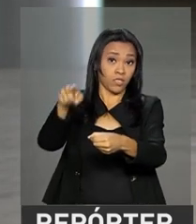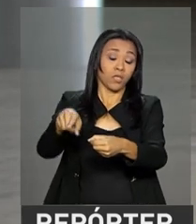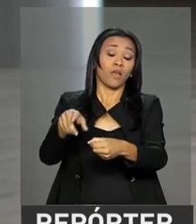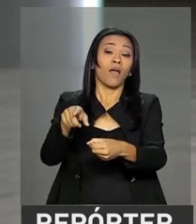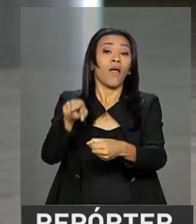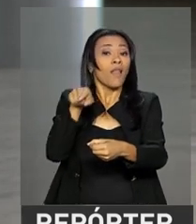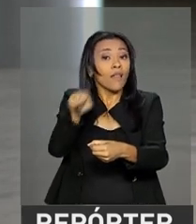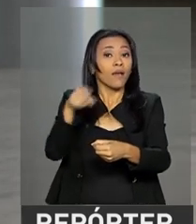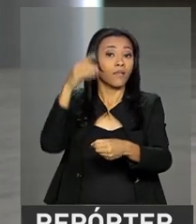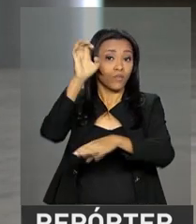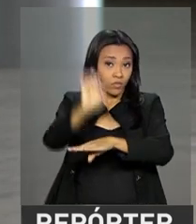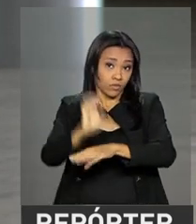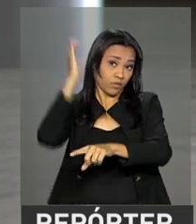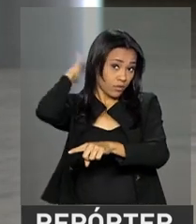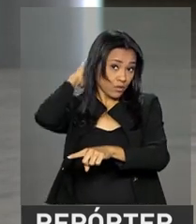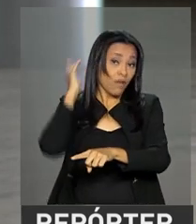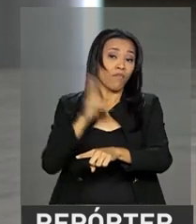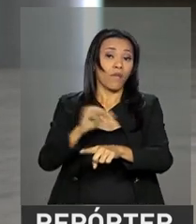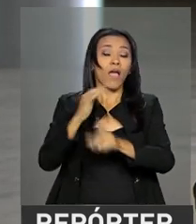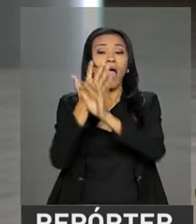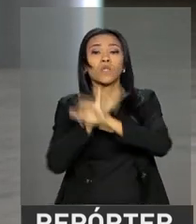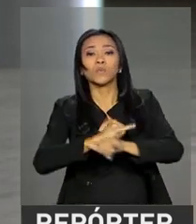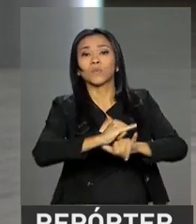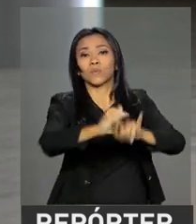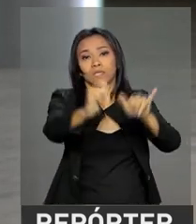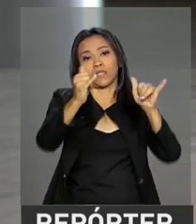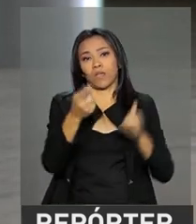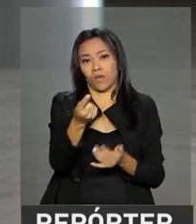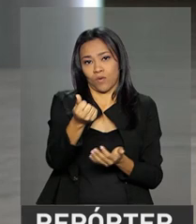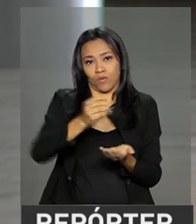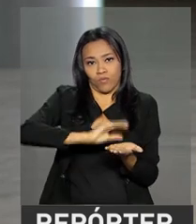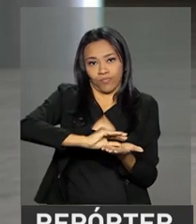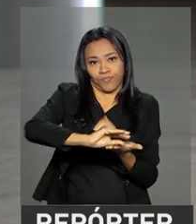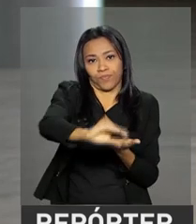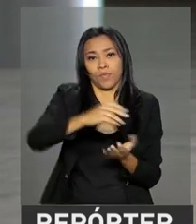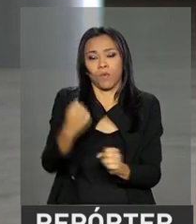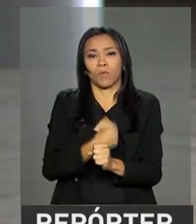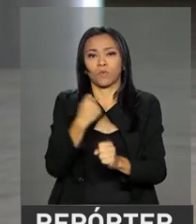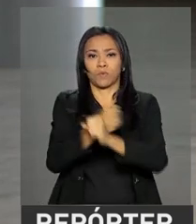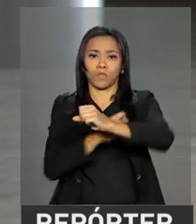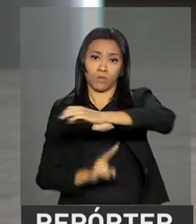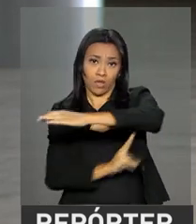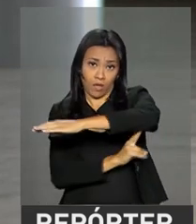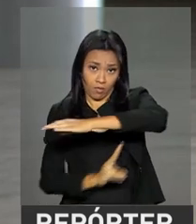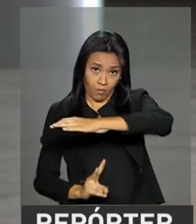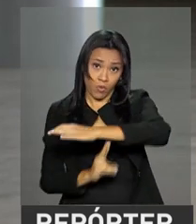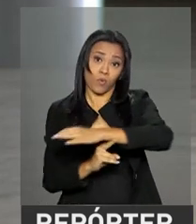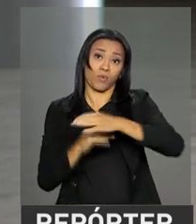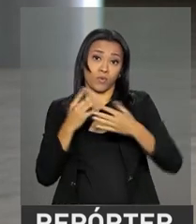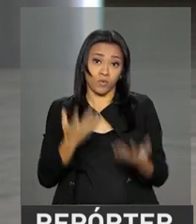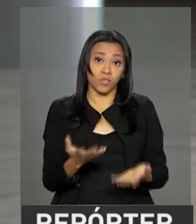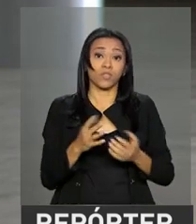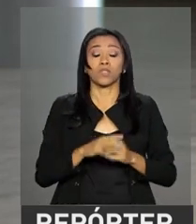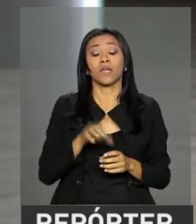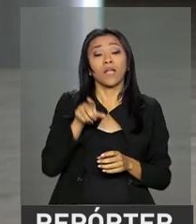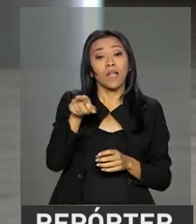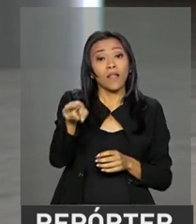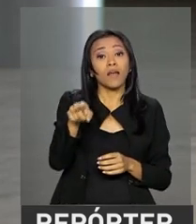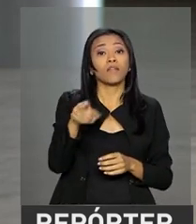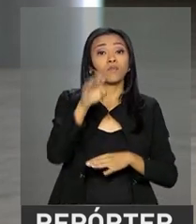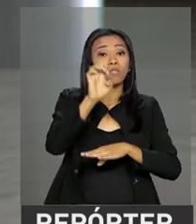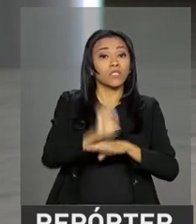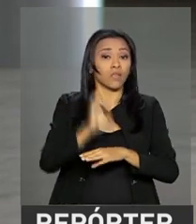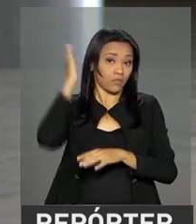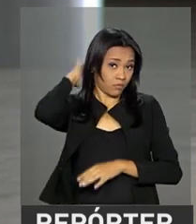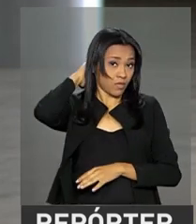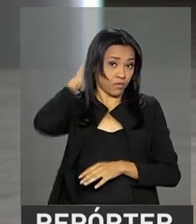também fazer o anúncio do lançamento dessas obras de construção dessa ponte em são geraldo do araguaia no estado